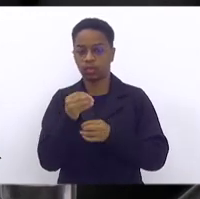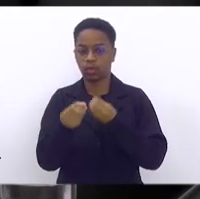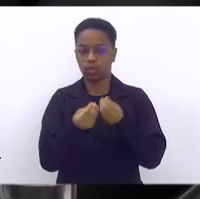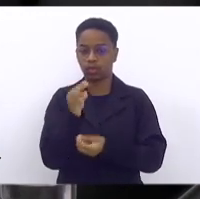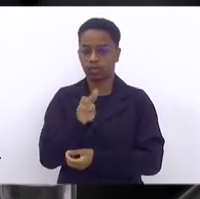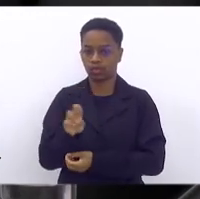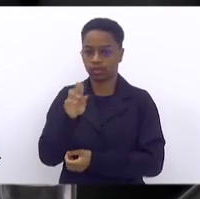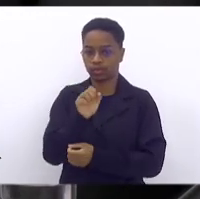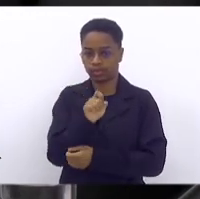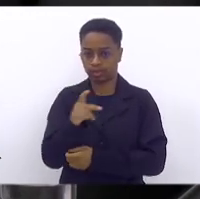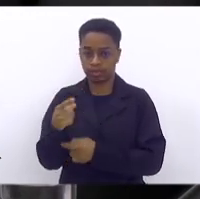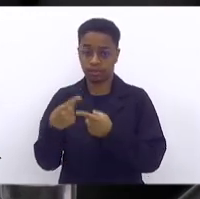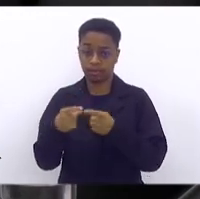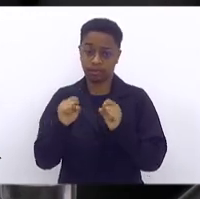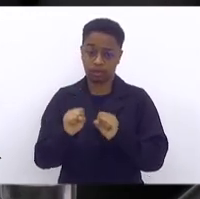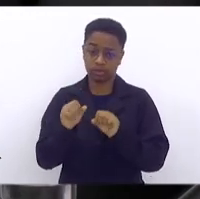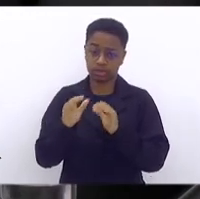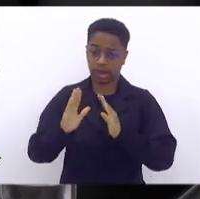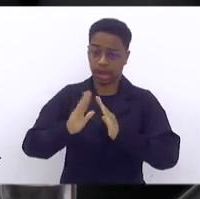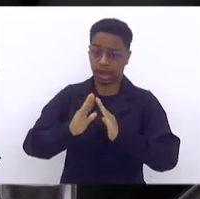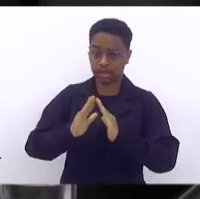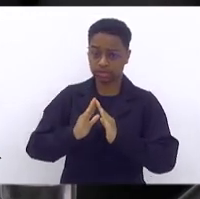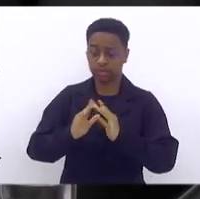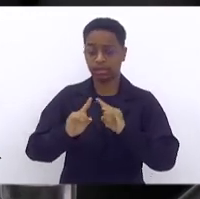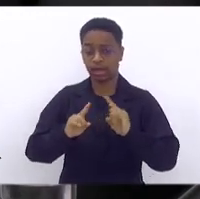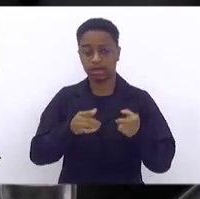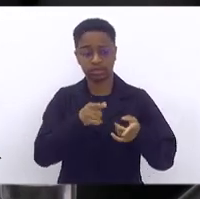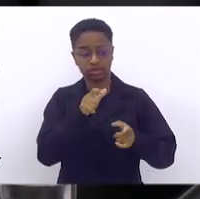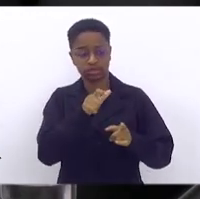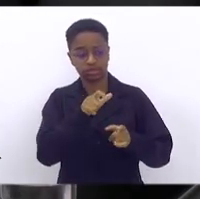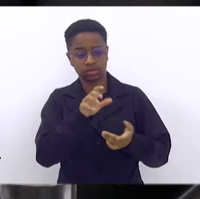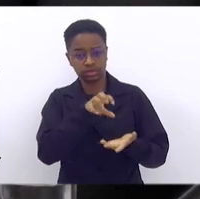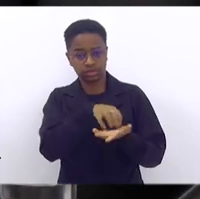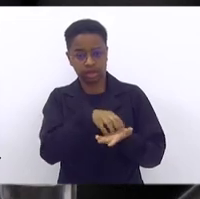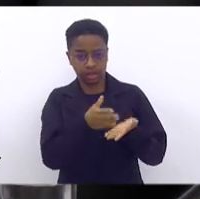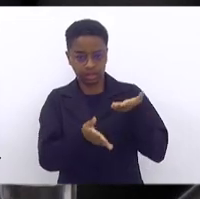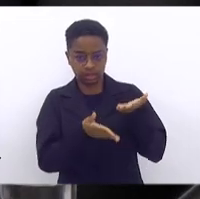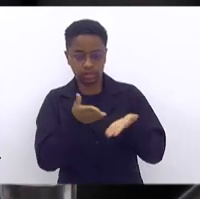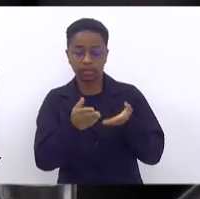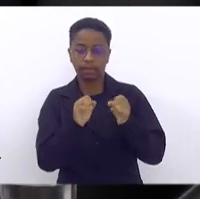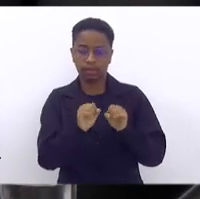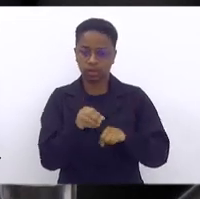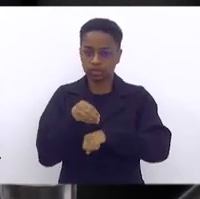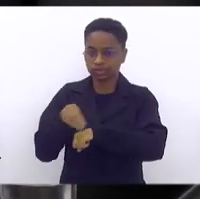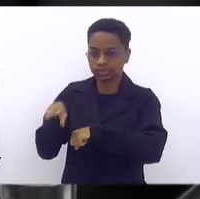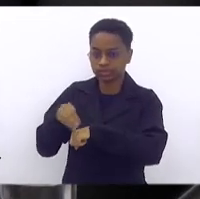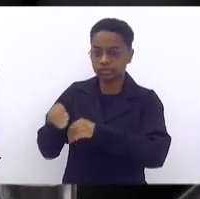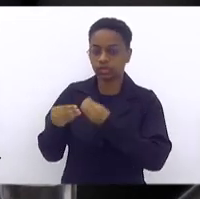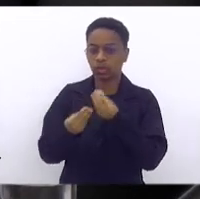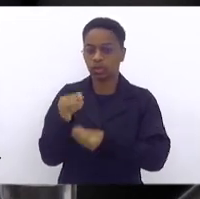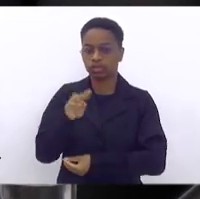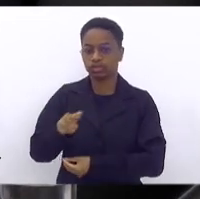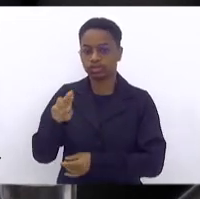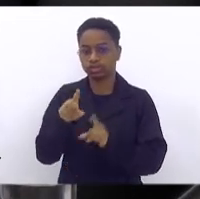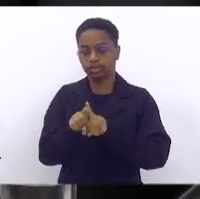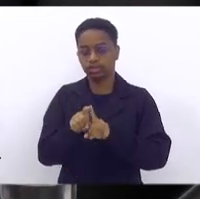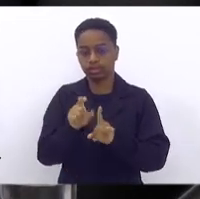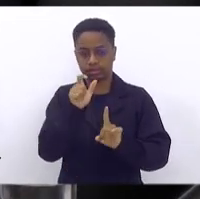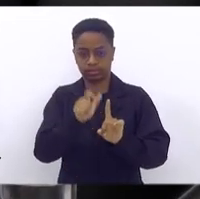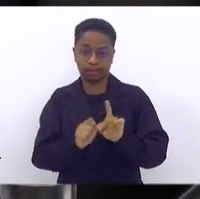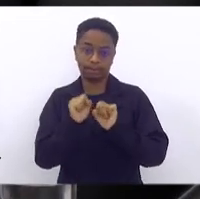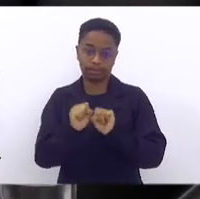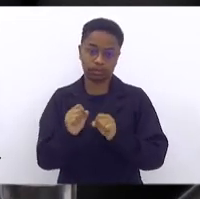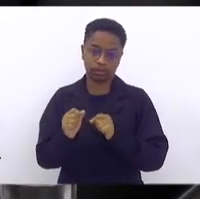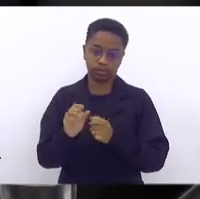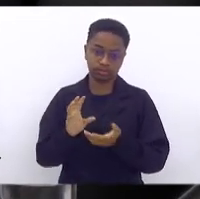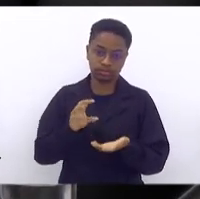ela pode estar de casa e aí a atendente do CEAM falar com ela para orientar como utilizar o aplicativo. Ou a própria vítima vá até o